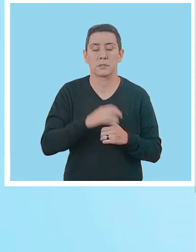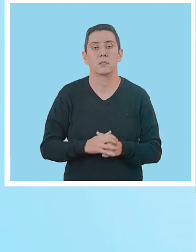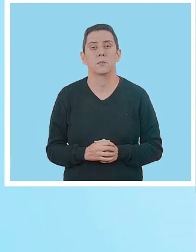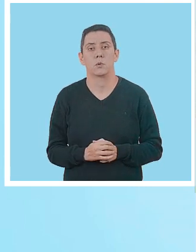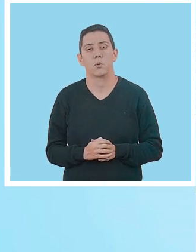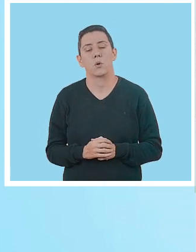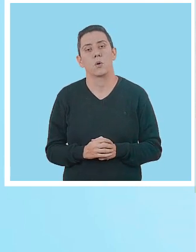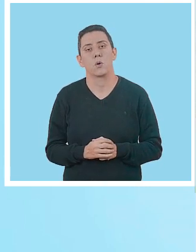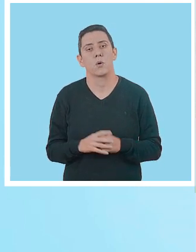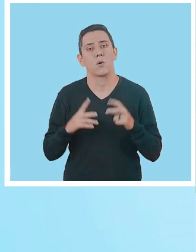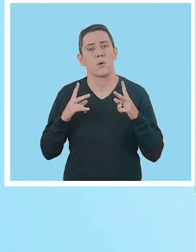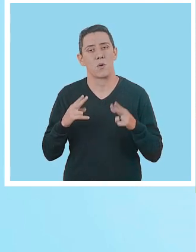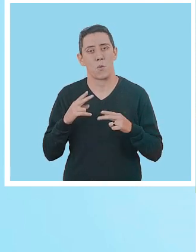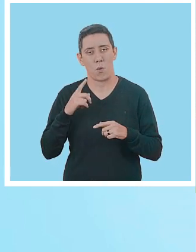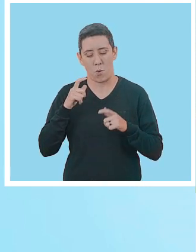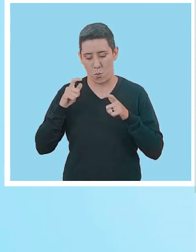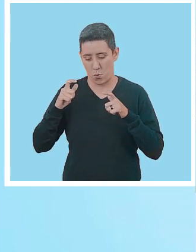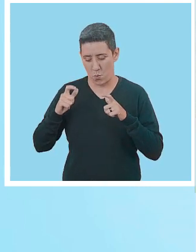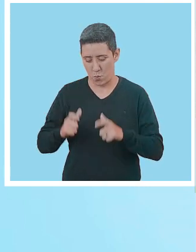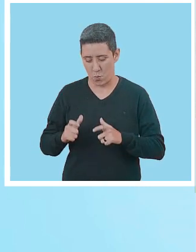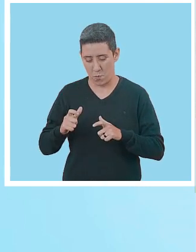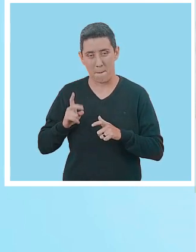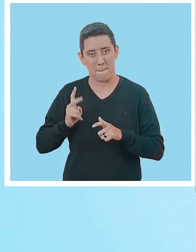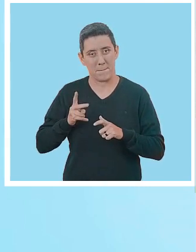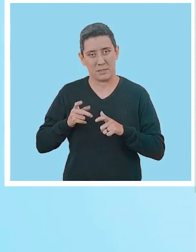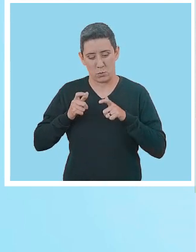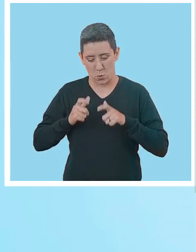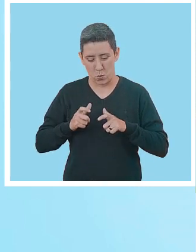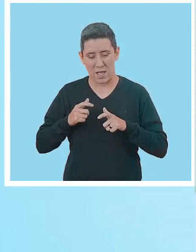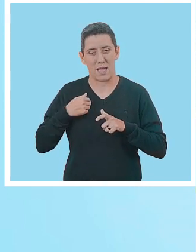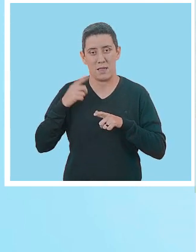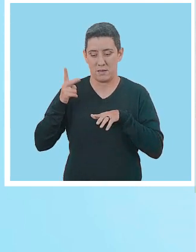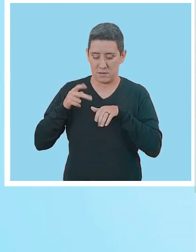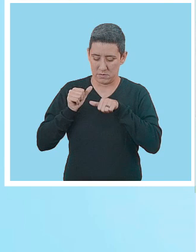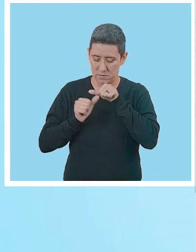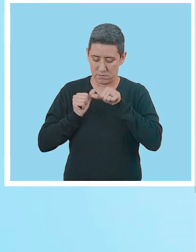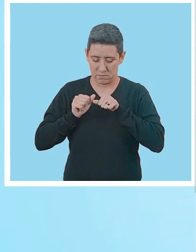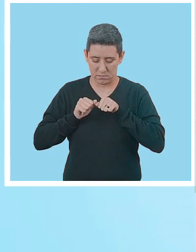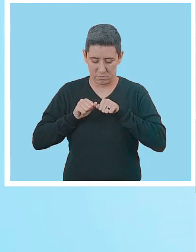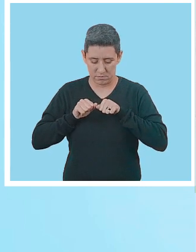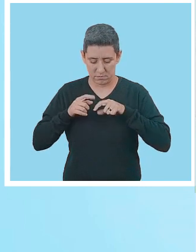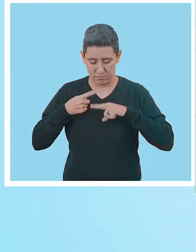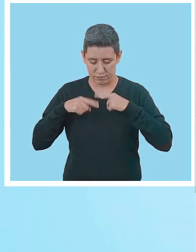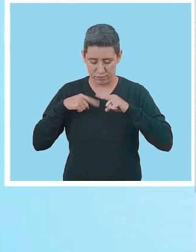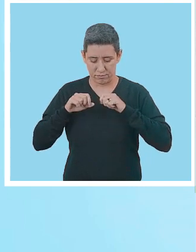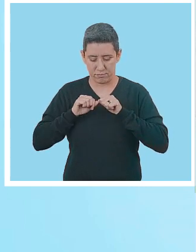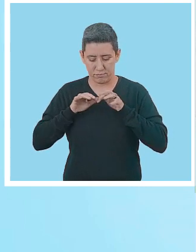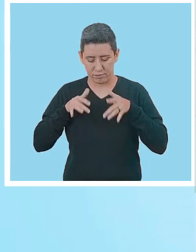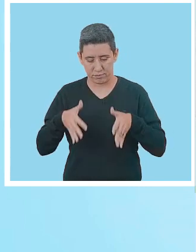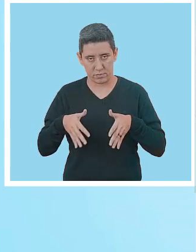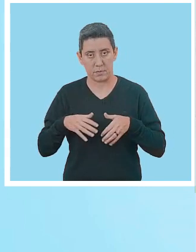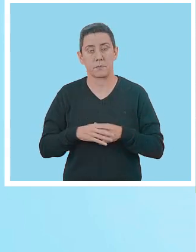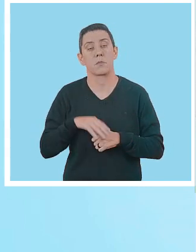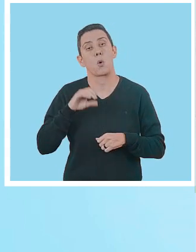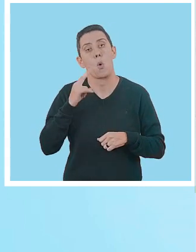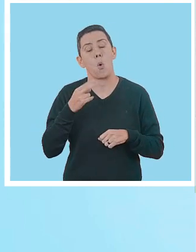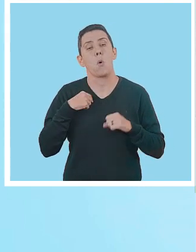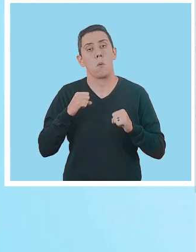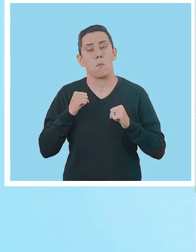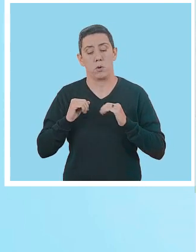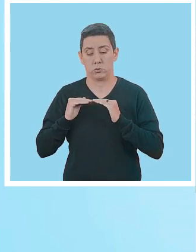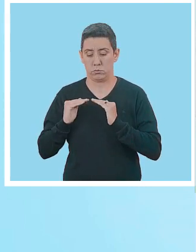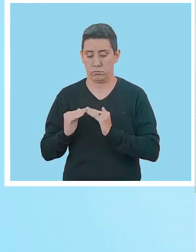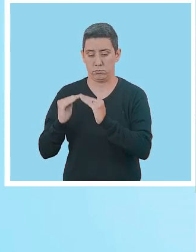no mesmo local fisicamente no mesmo local do consumo existe a geração compartilhada onde